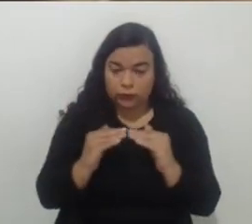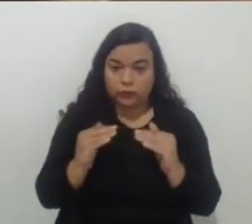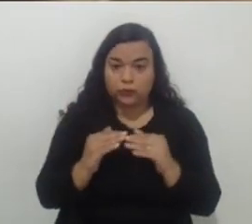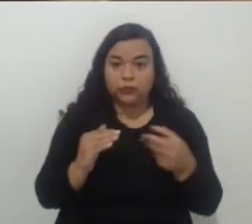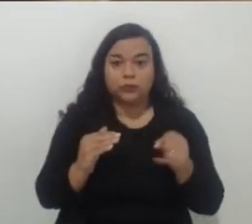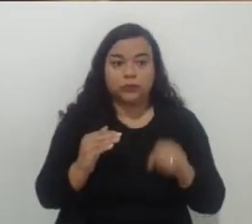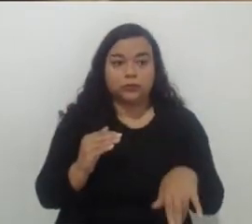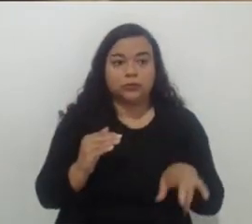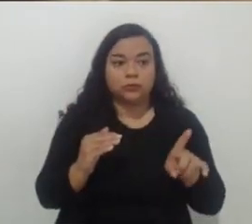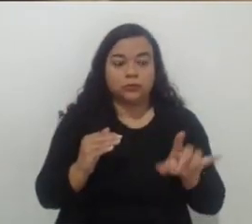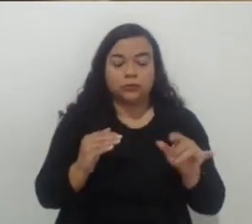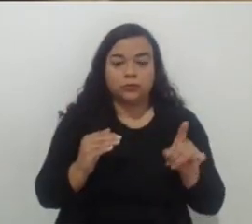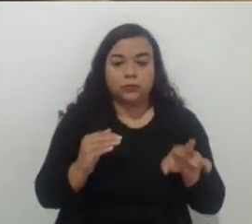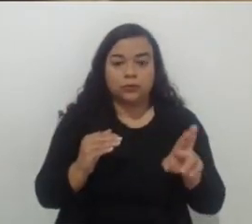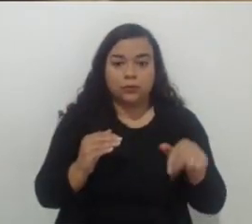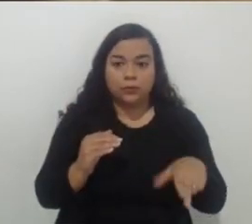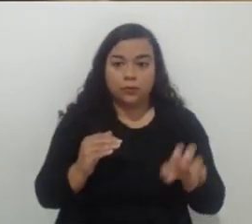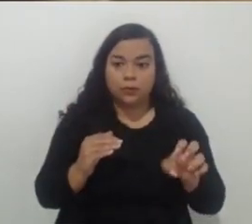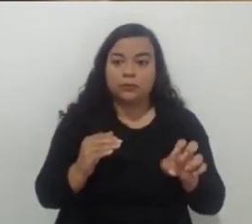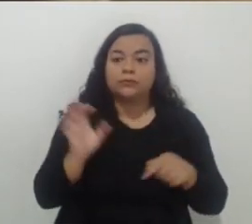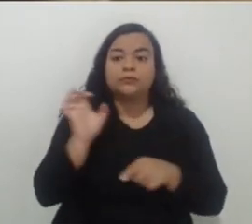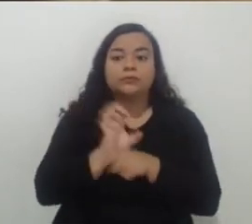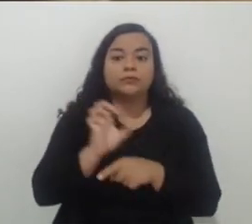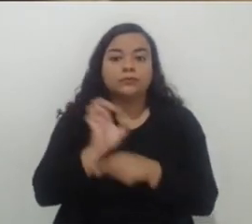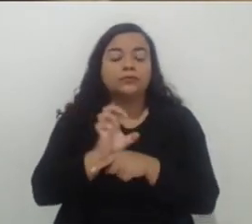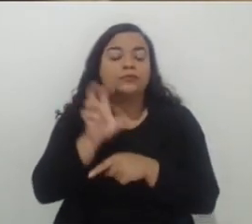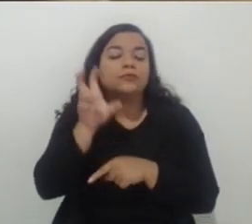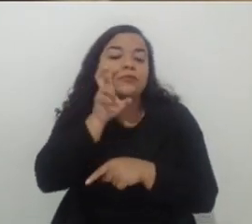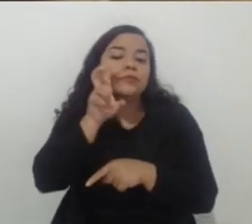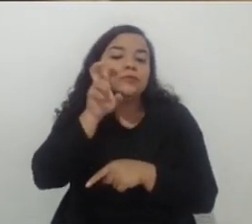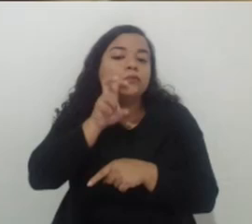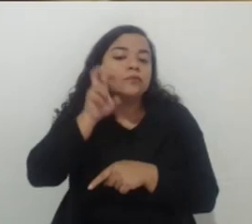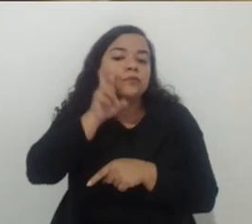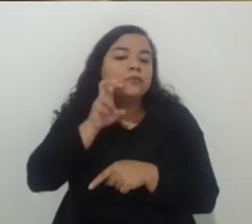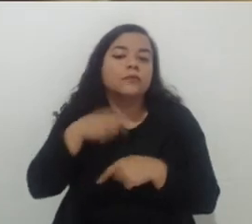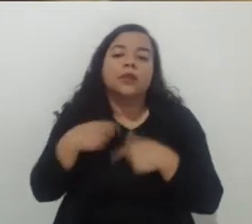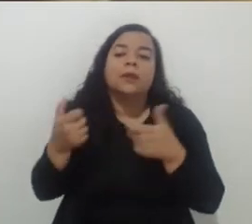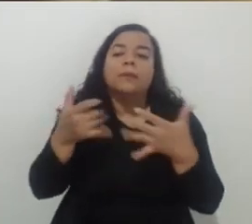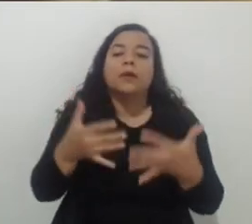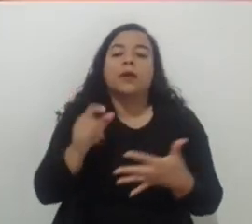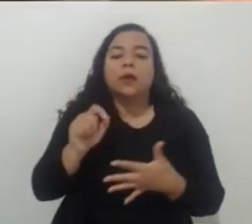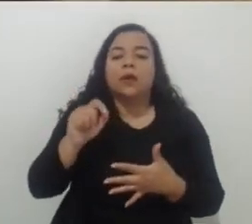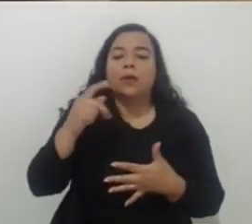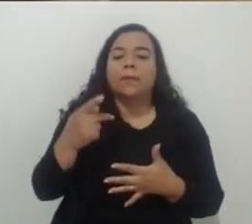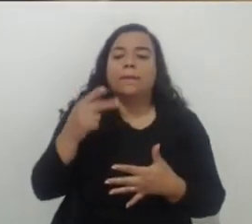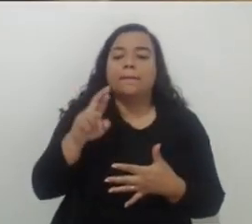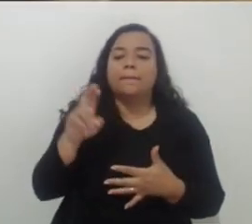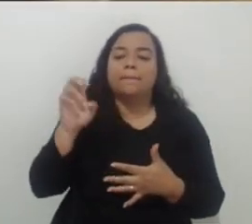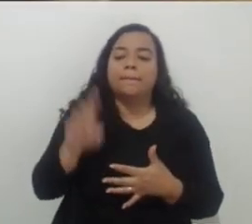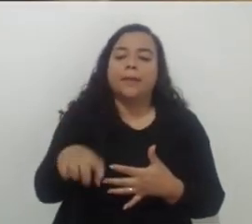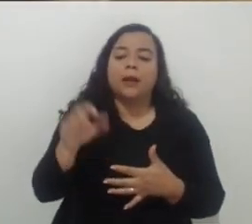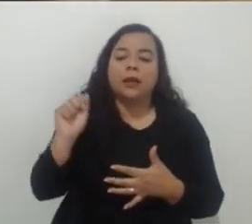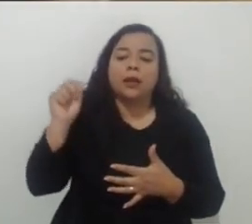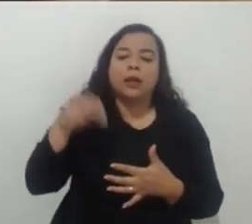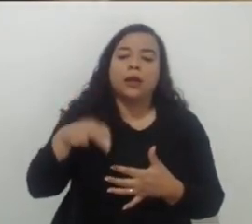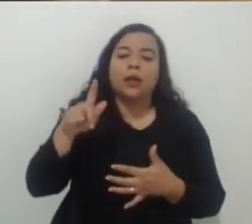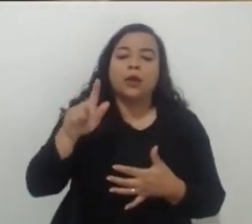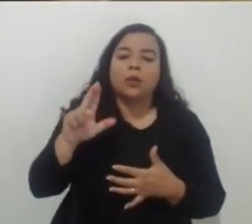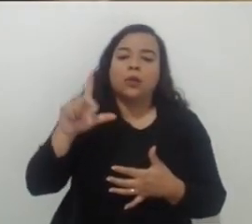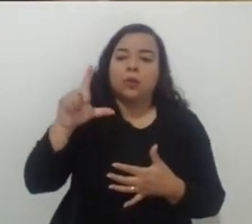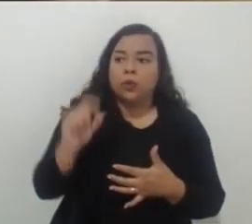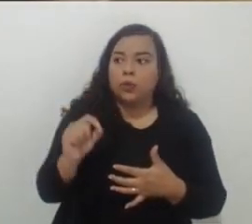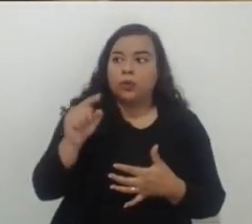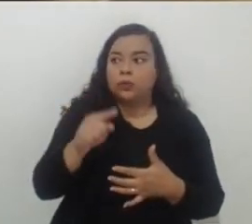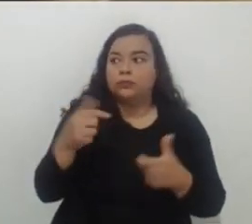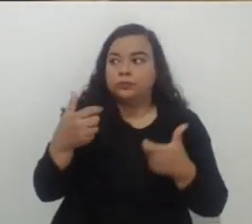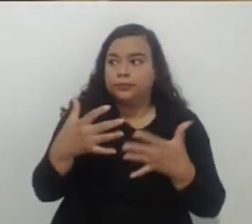Estado do Rio Grande do Norte. E aí eu chamo a atenção logo para o preâmbulo. O preâmbulo qualifica o sindicato, representado